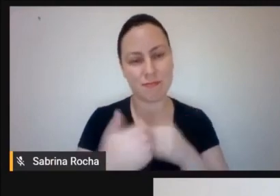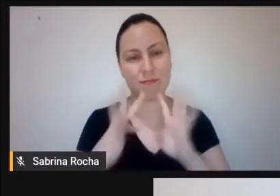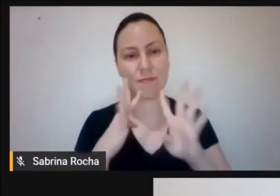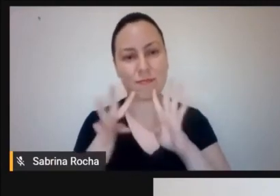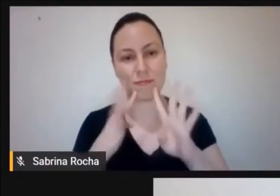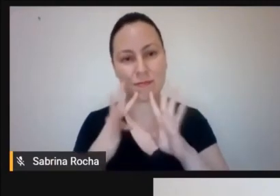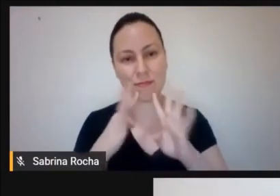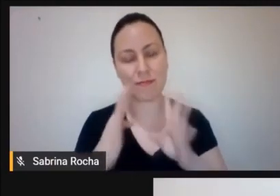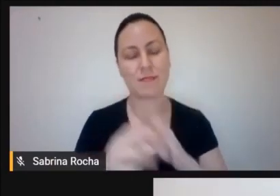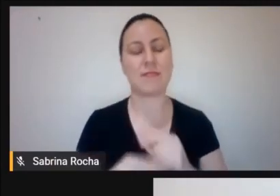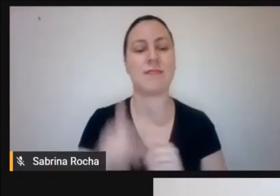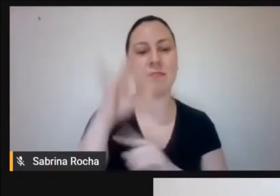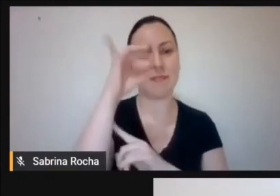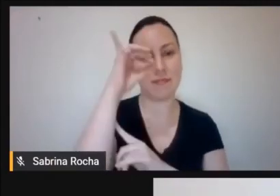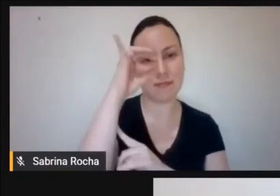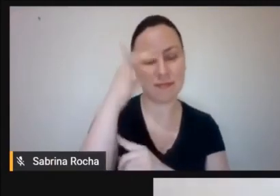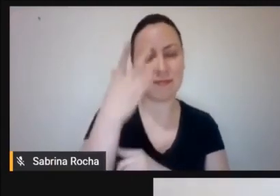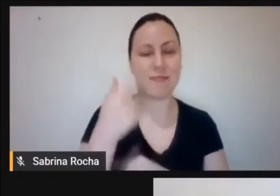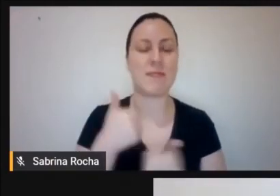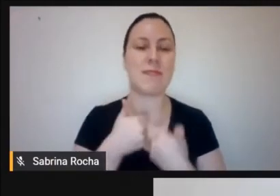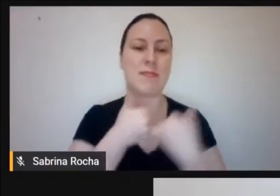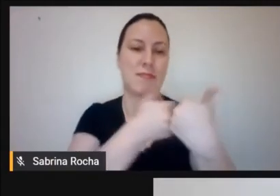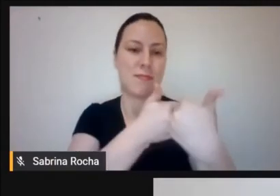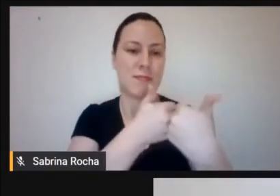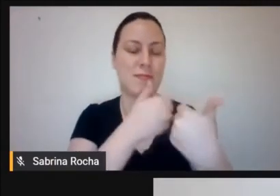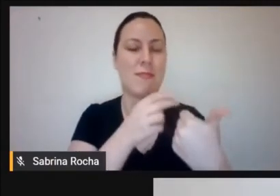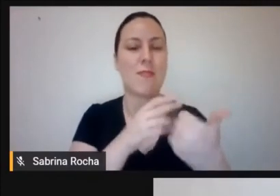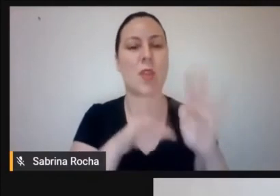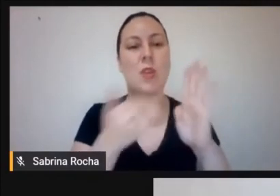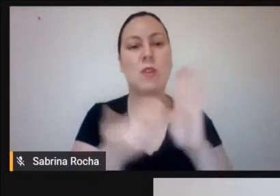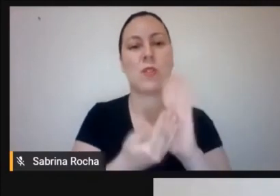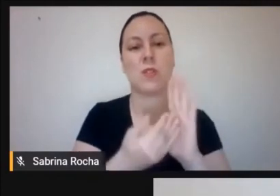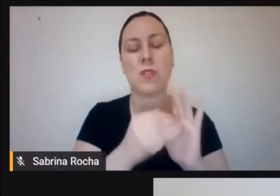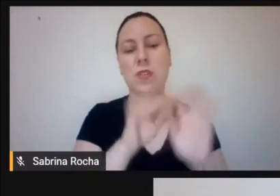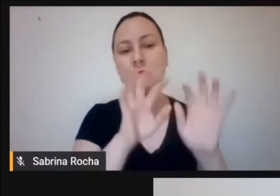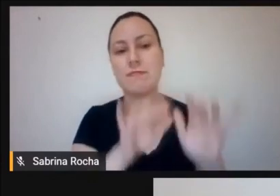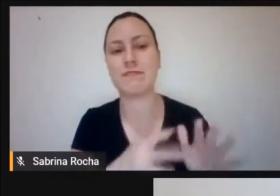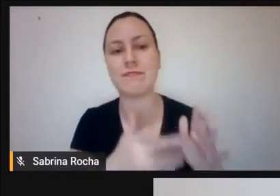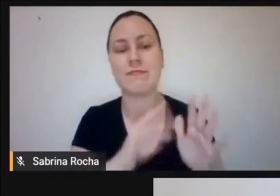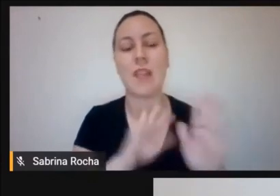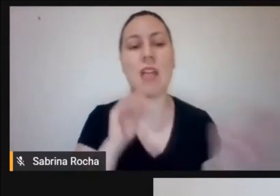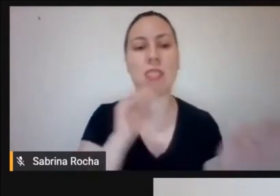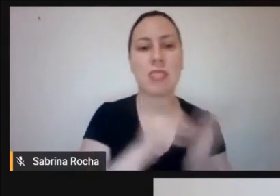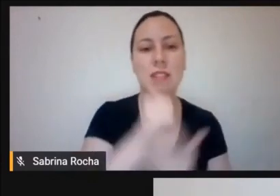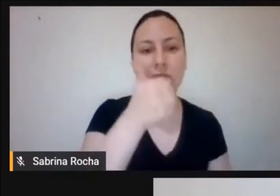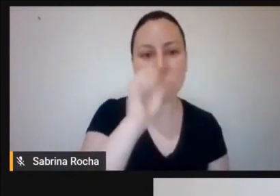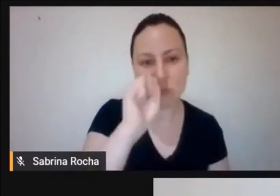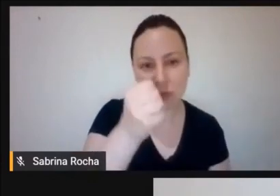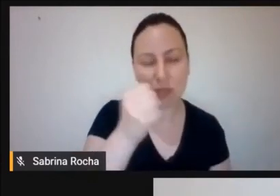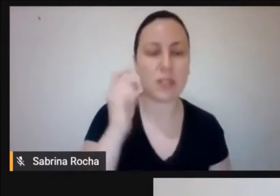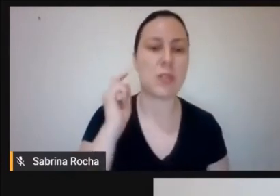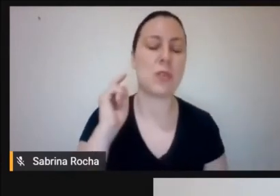webinário, para acompanhar aí toda a programação que, de fato, vai até o dia 18 de